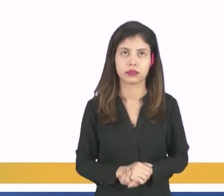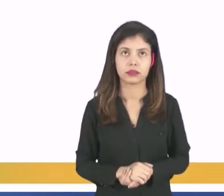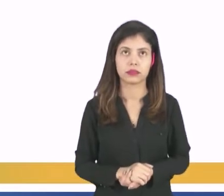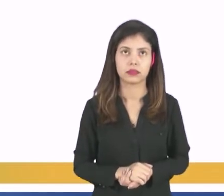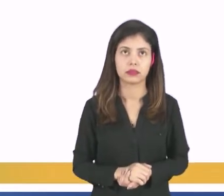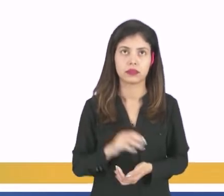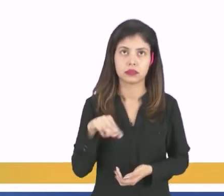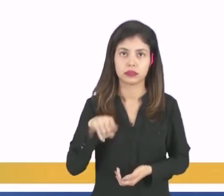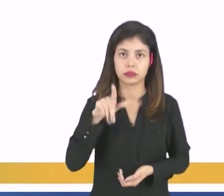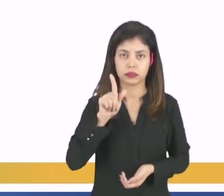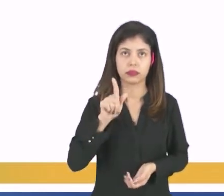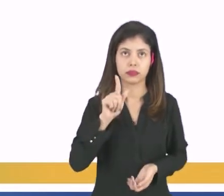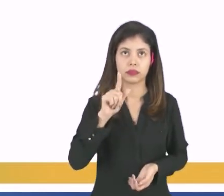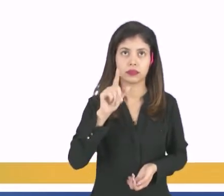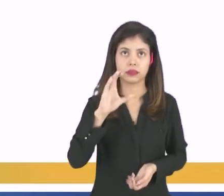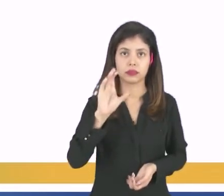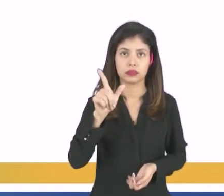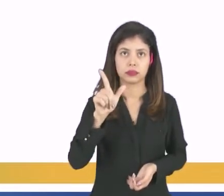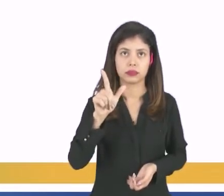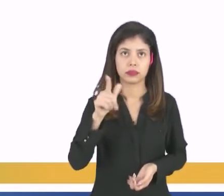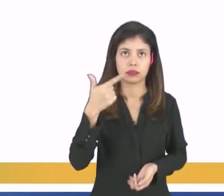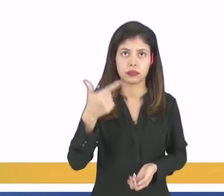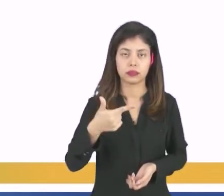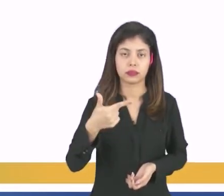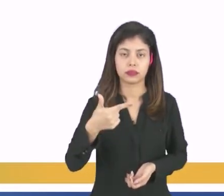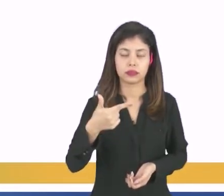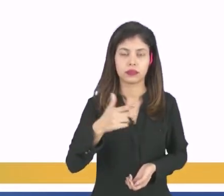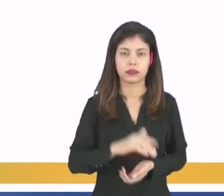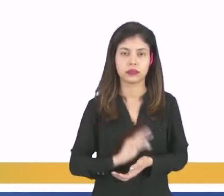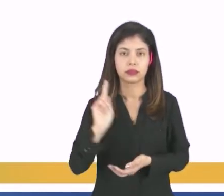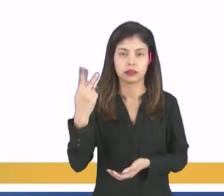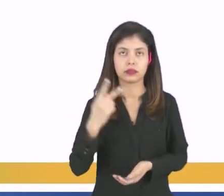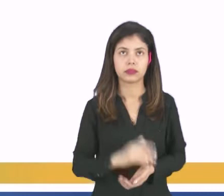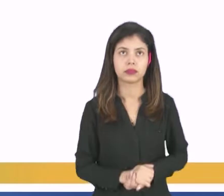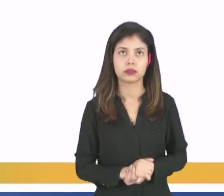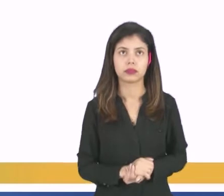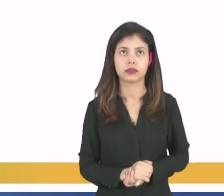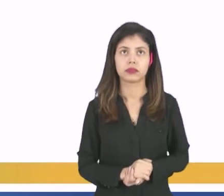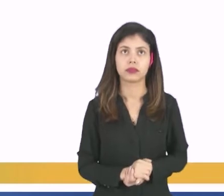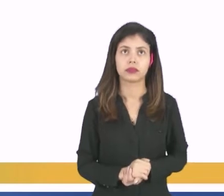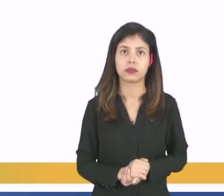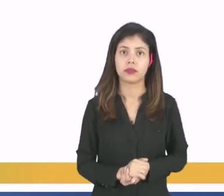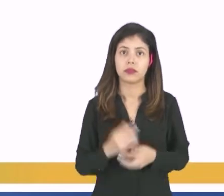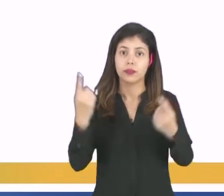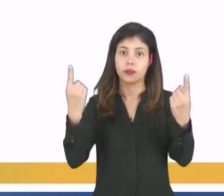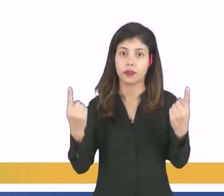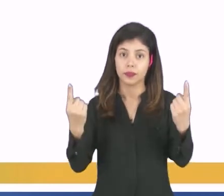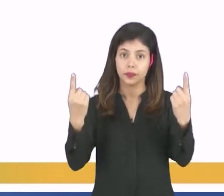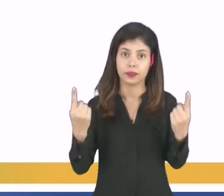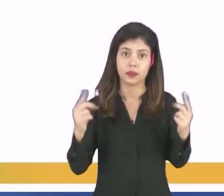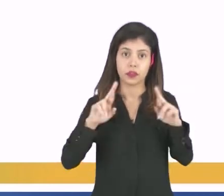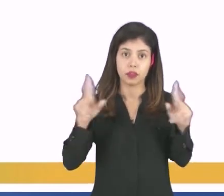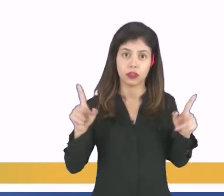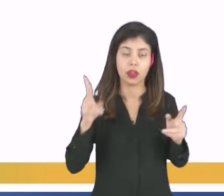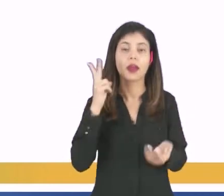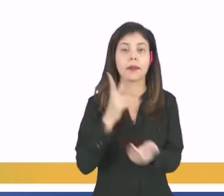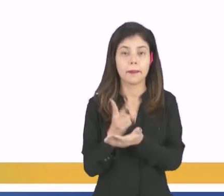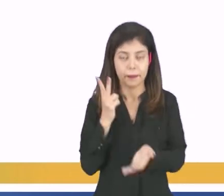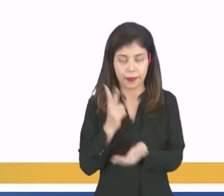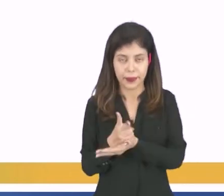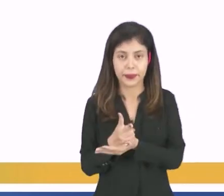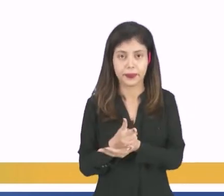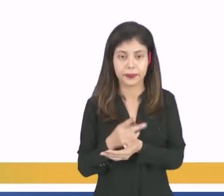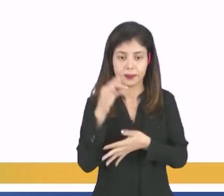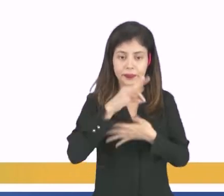Cl. Mg, Cl e H. Eles não estão na mesma ordem, mas são os mesmos